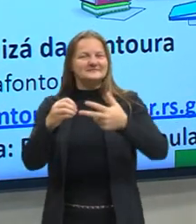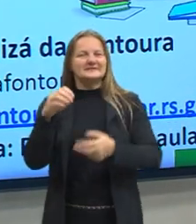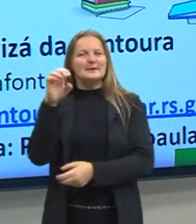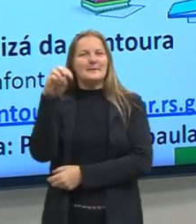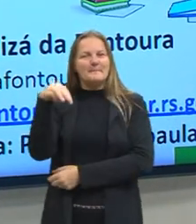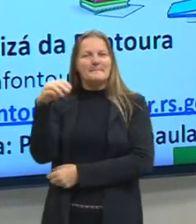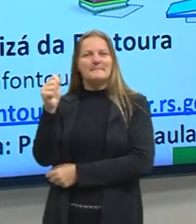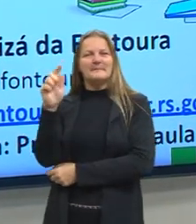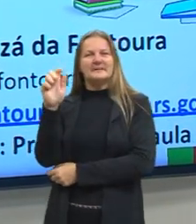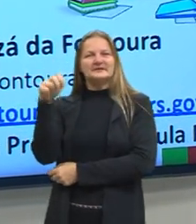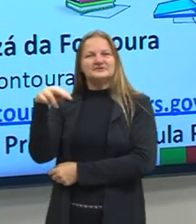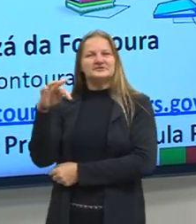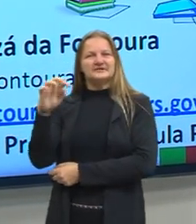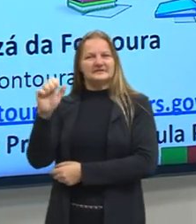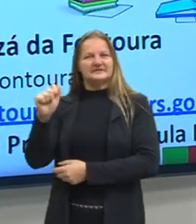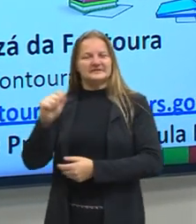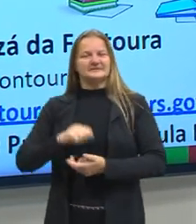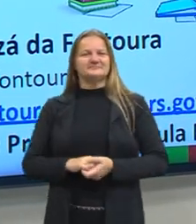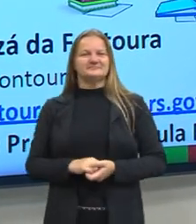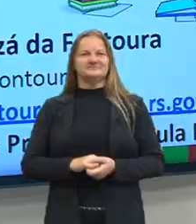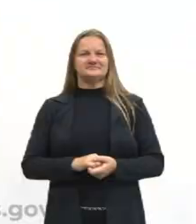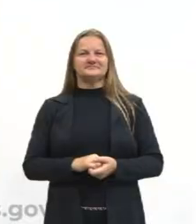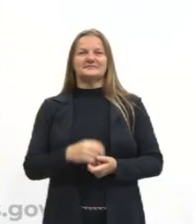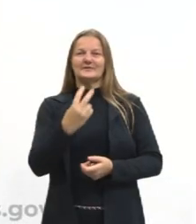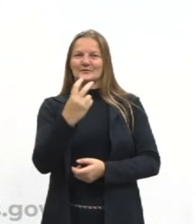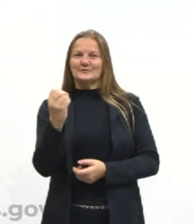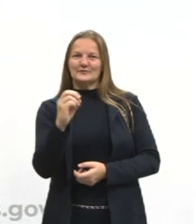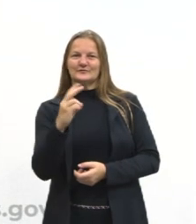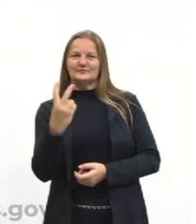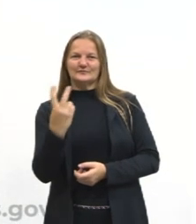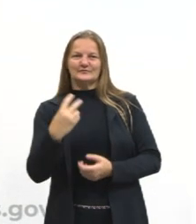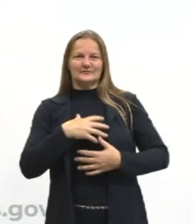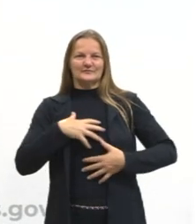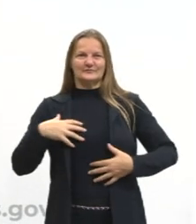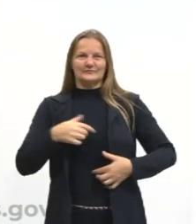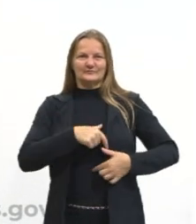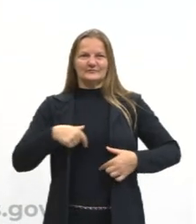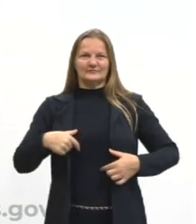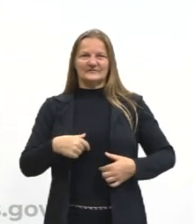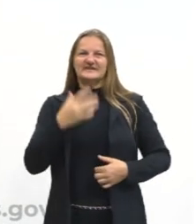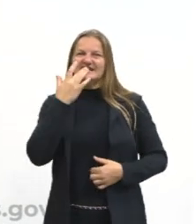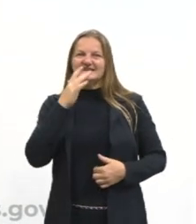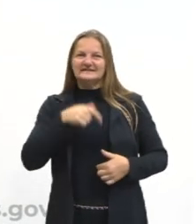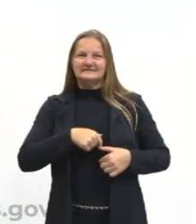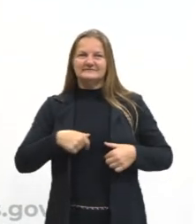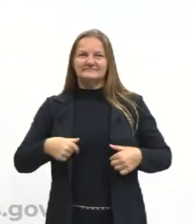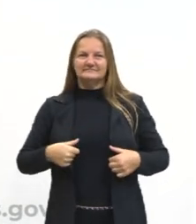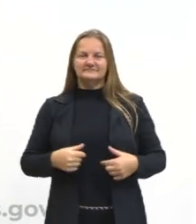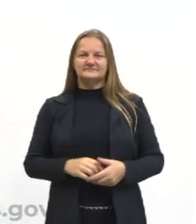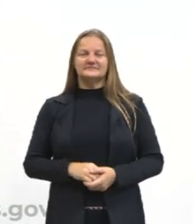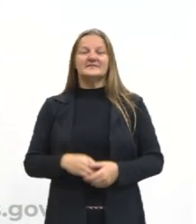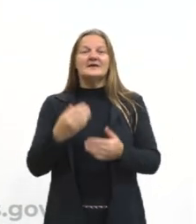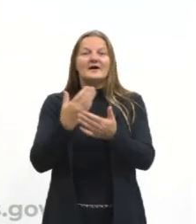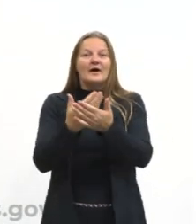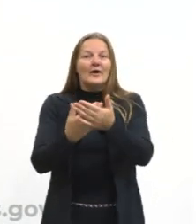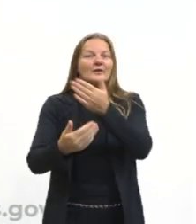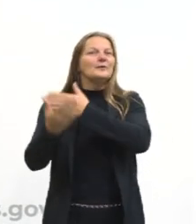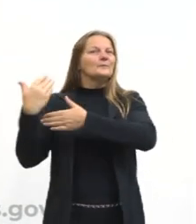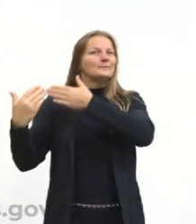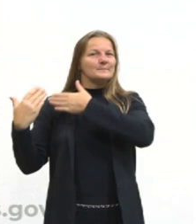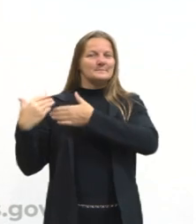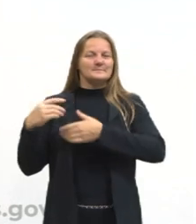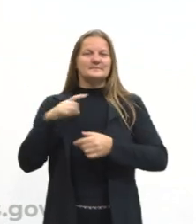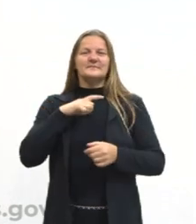Magenta onde está escrito para Enem 2022 na cor branca na aula passada